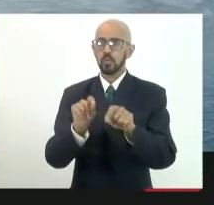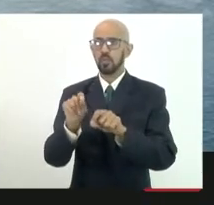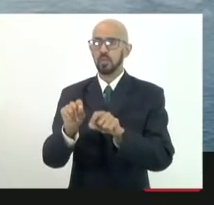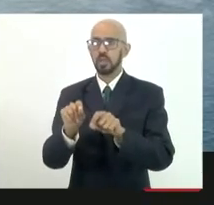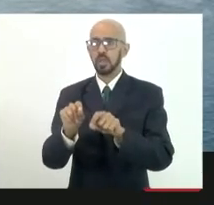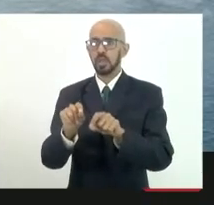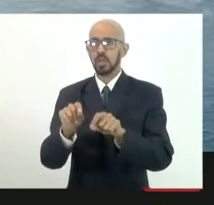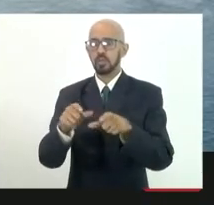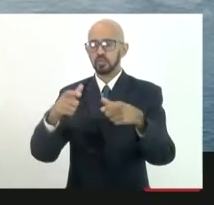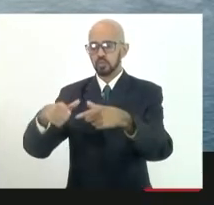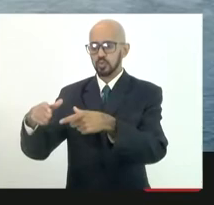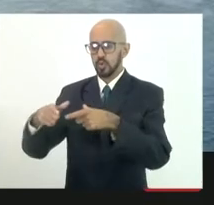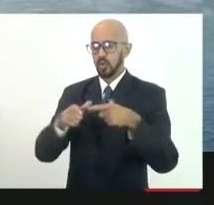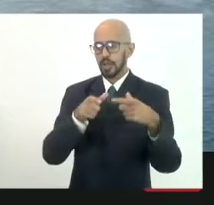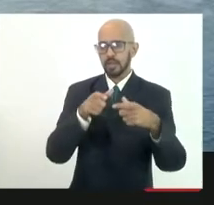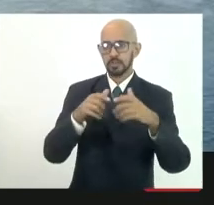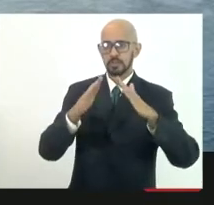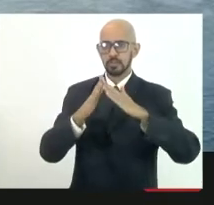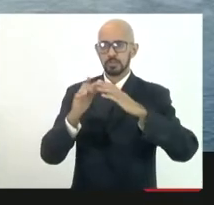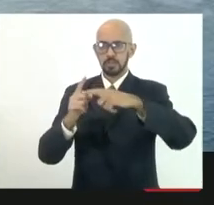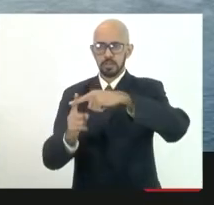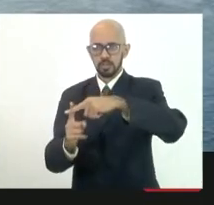trouxe, os espaços das igrejas,